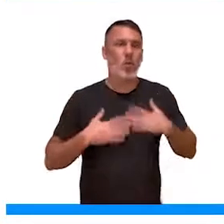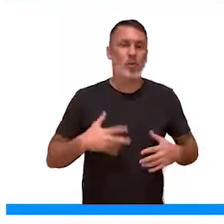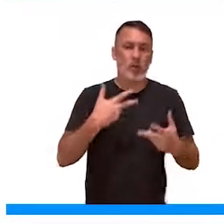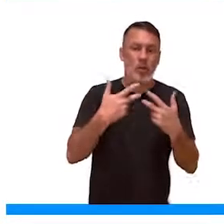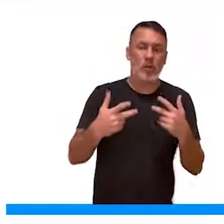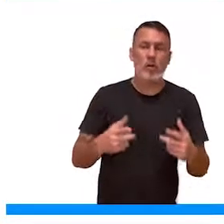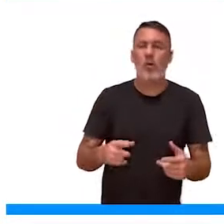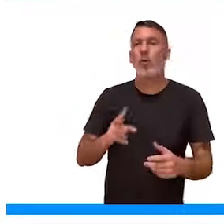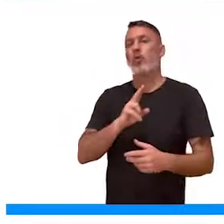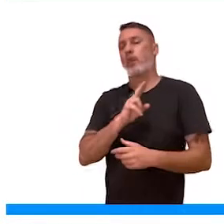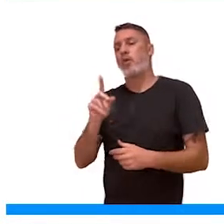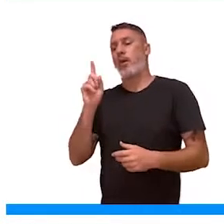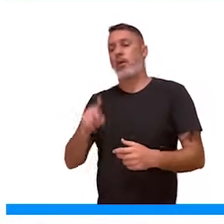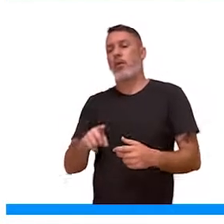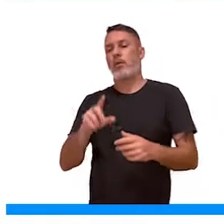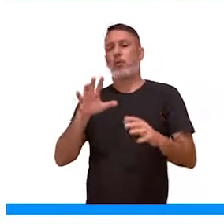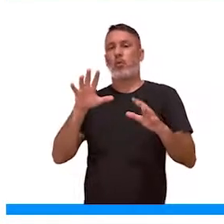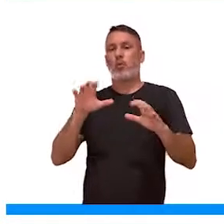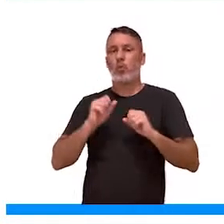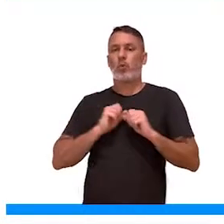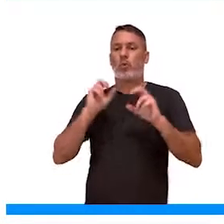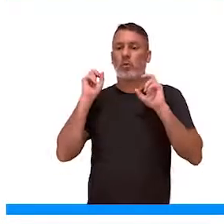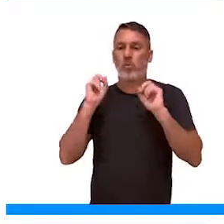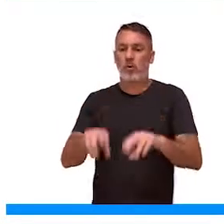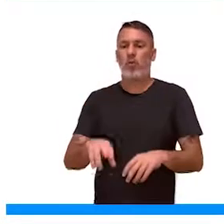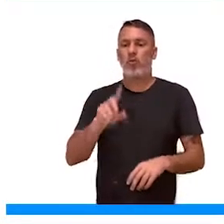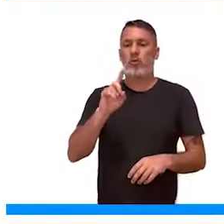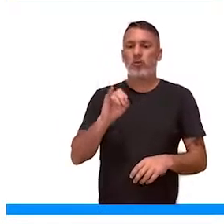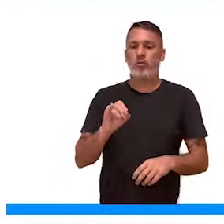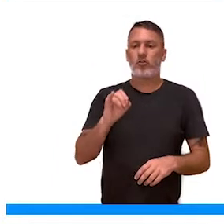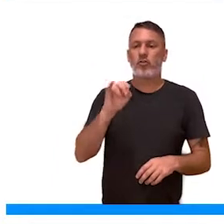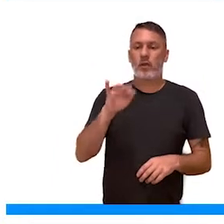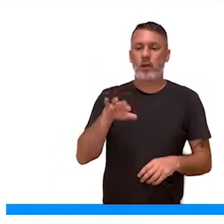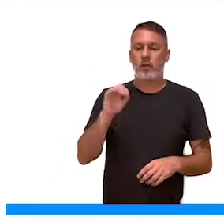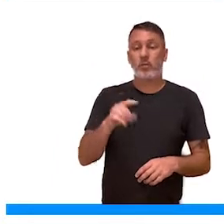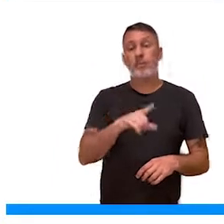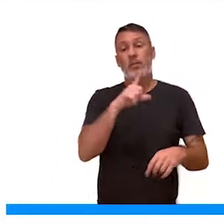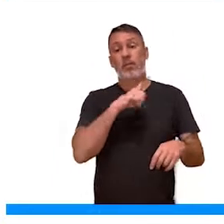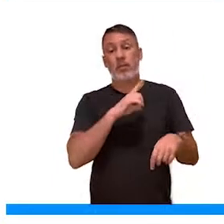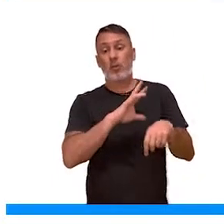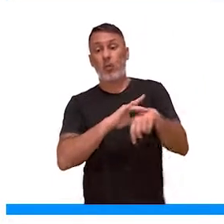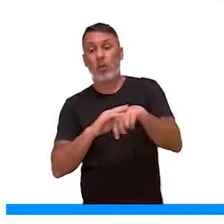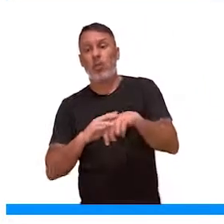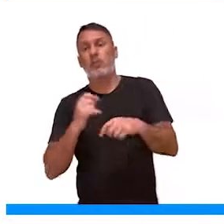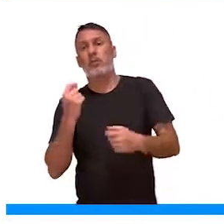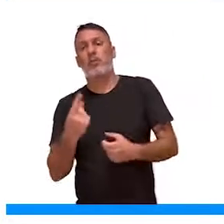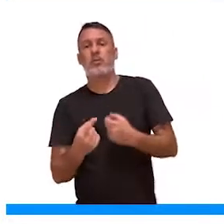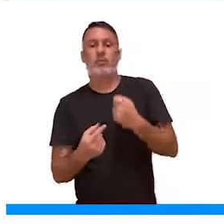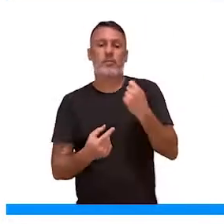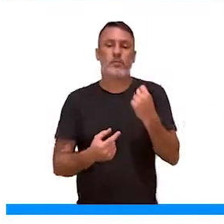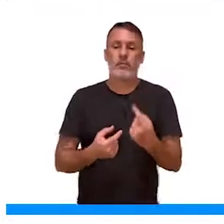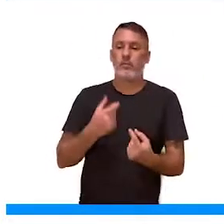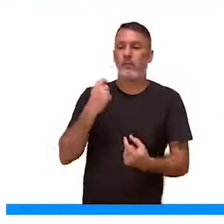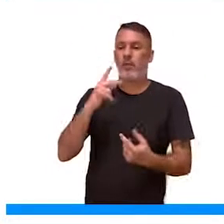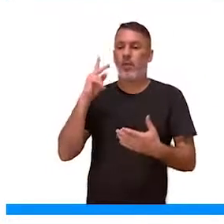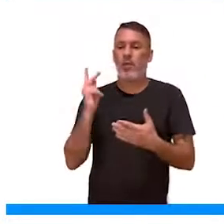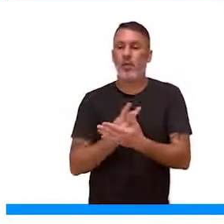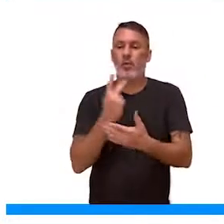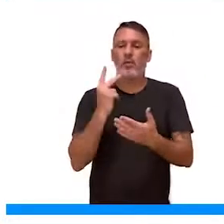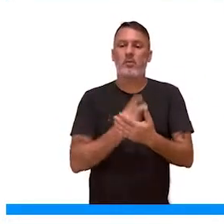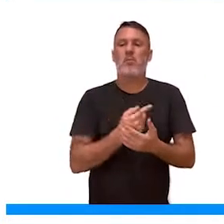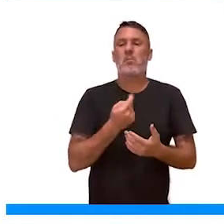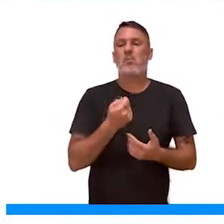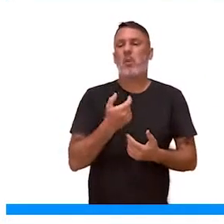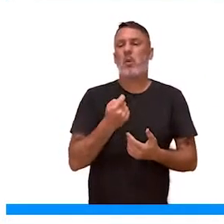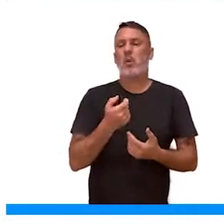o organismo, a gente chama de contágio direto. Tem doenças que são de casos esporádicos, que vão ocorrer